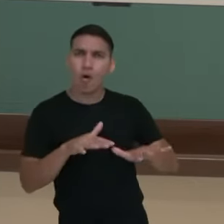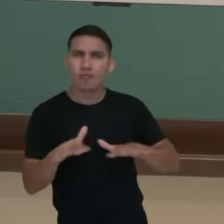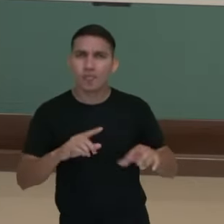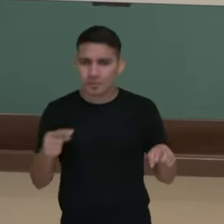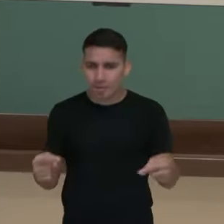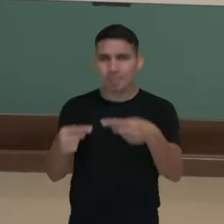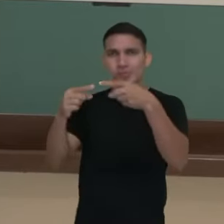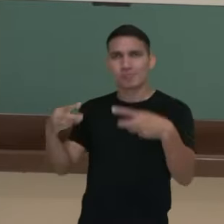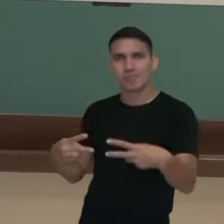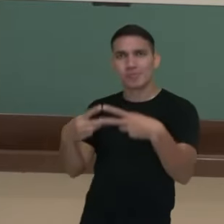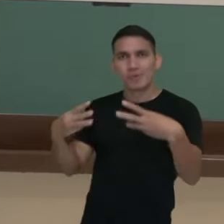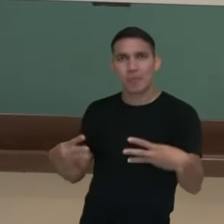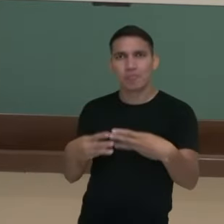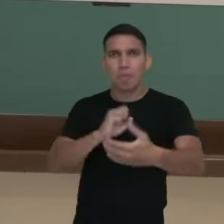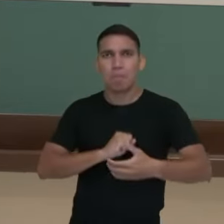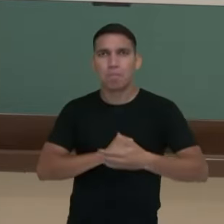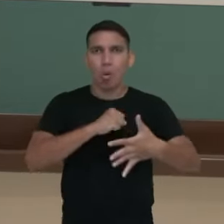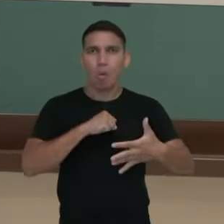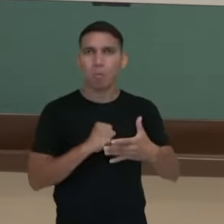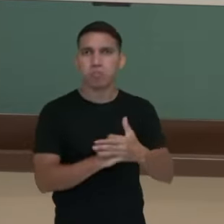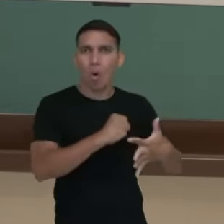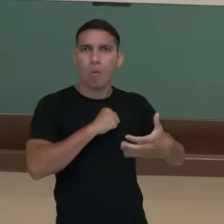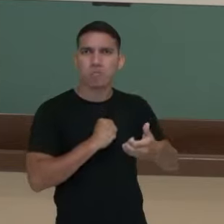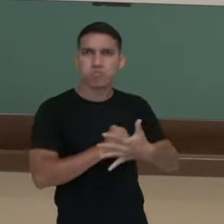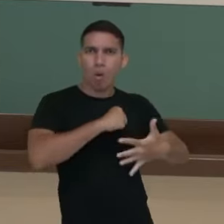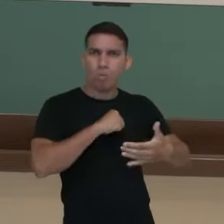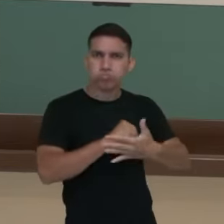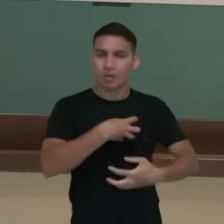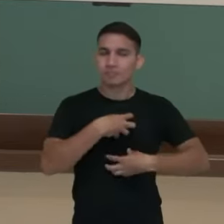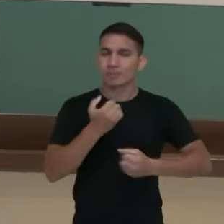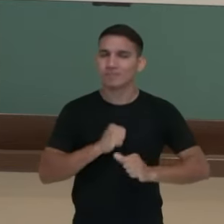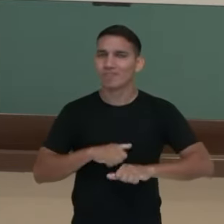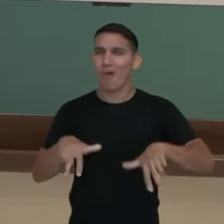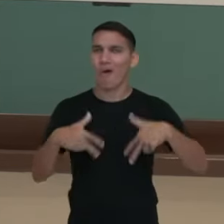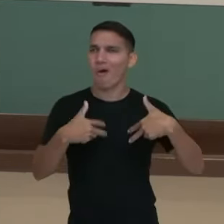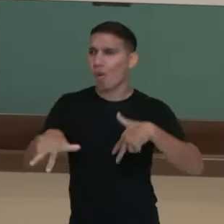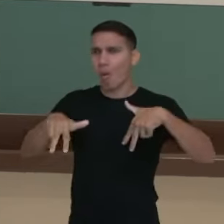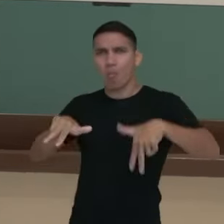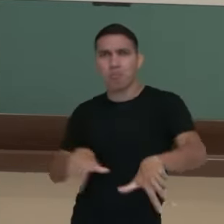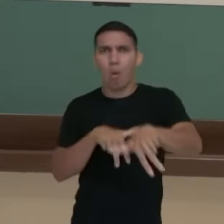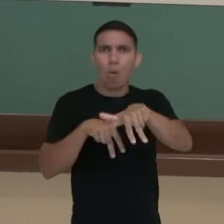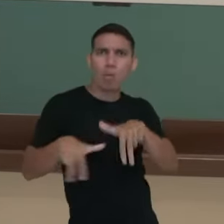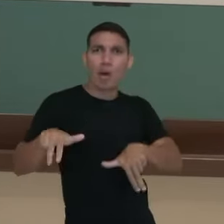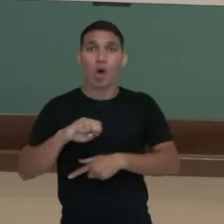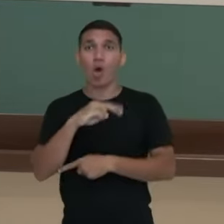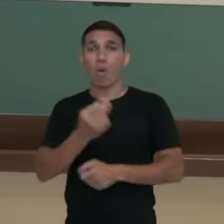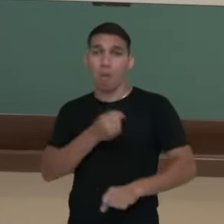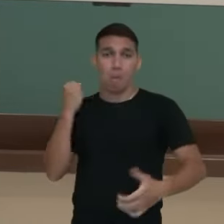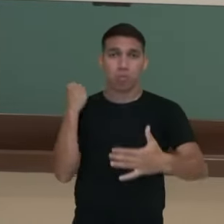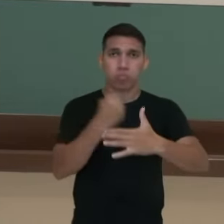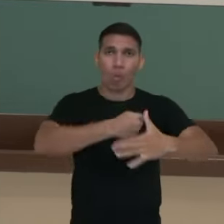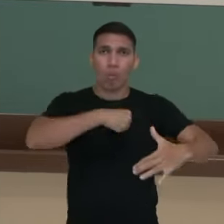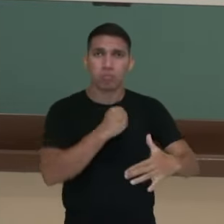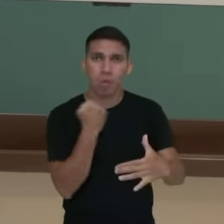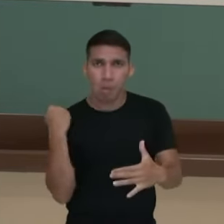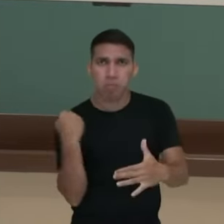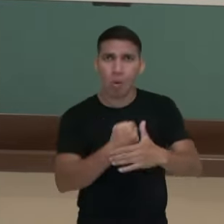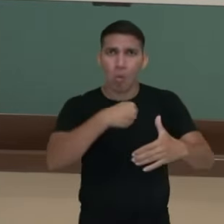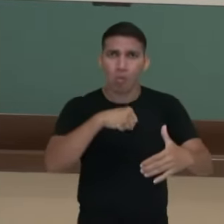com o ritmo da música ou de uma marcação rítmica, simples que seja, de um tambor, por exemplo, isso já vai trazendo